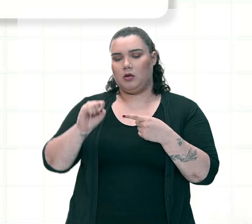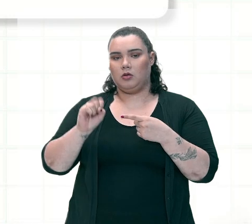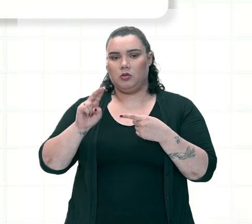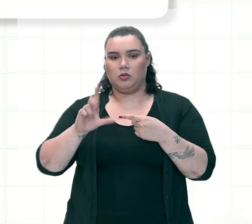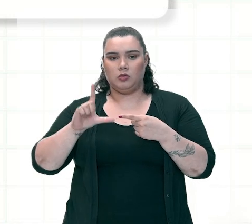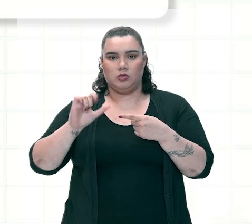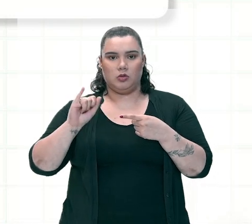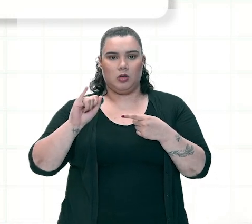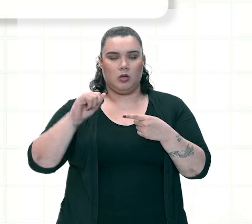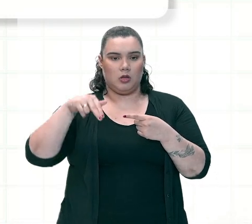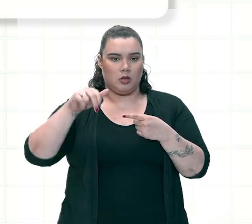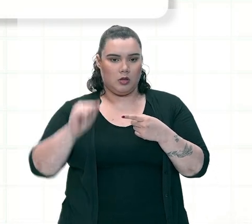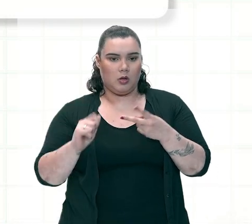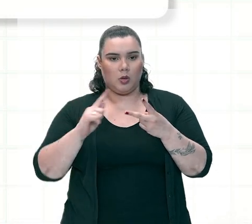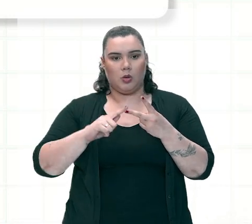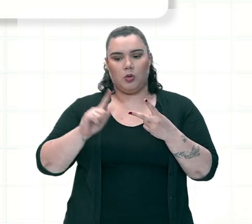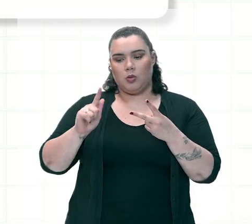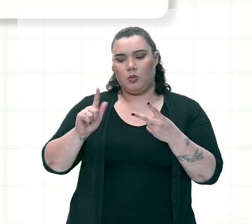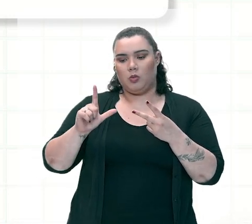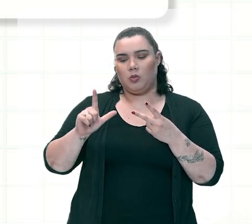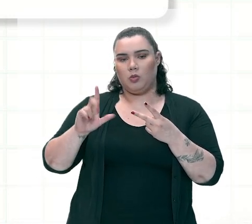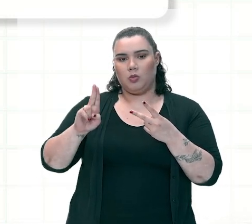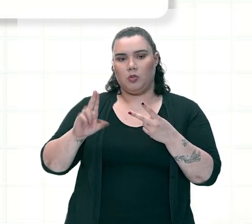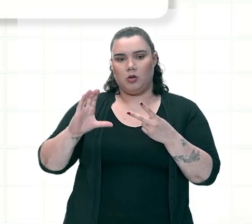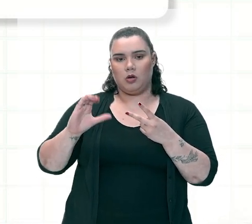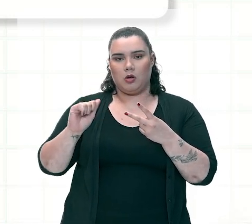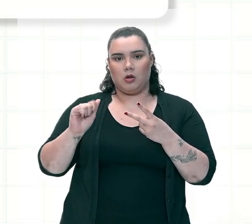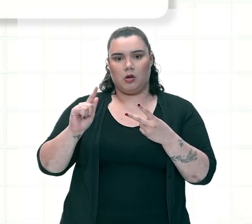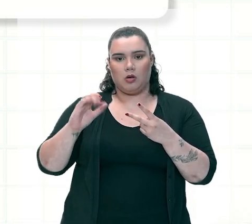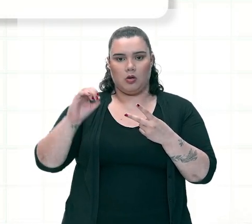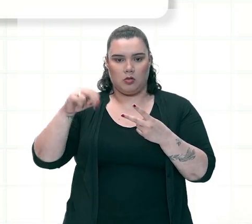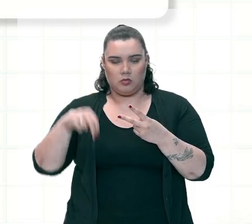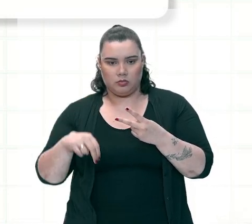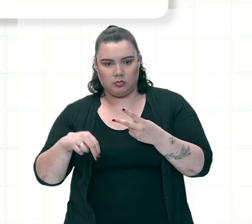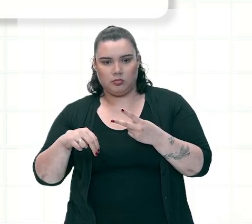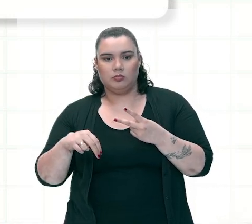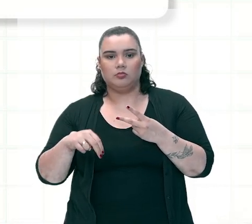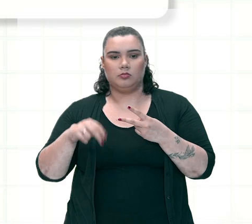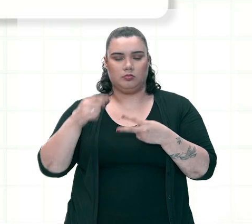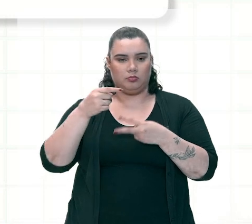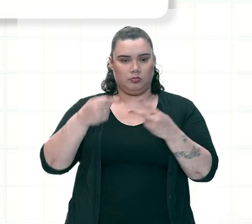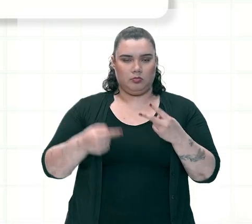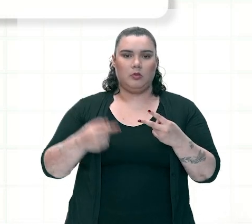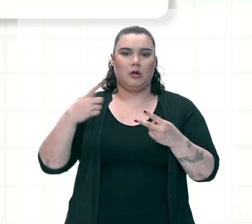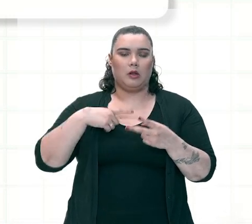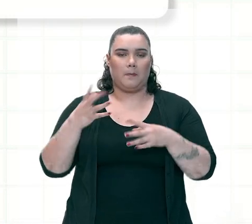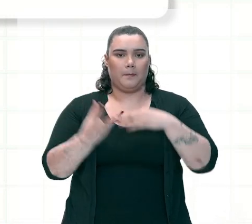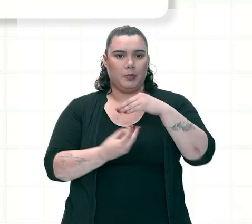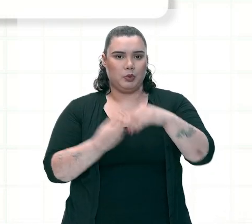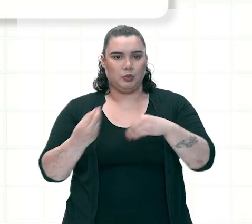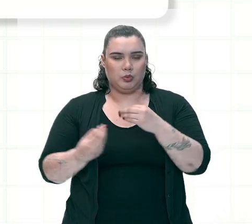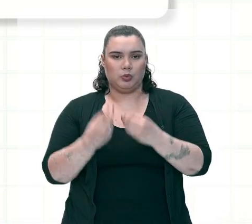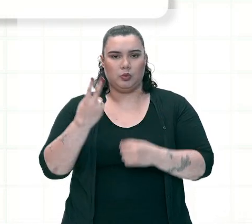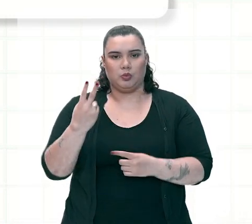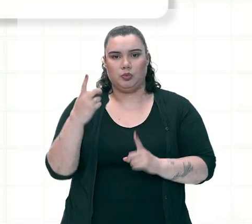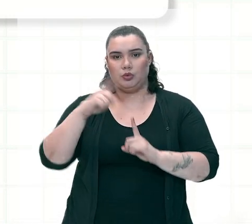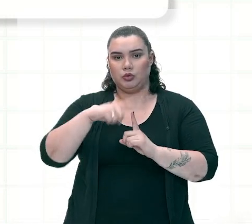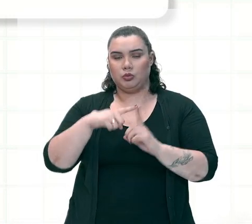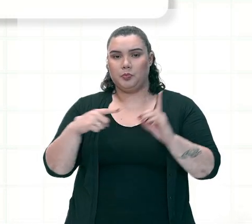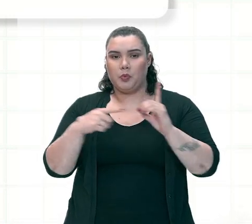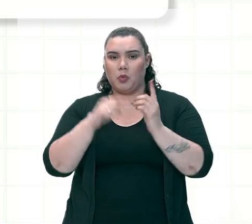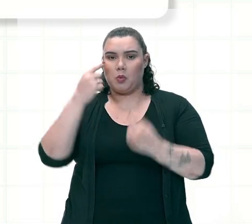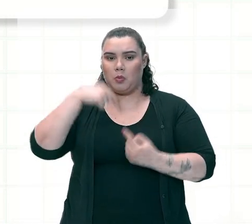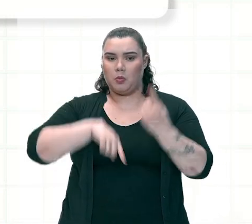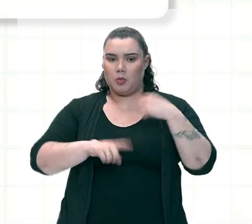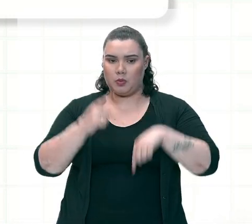insulina e o glucagon, né? Então, olha aí, tem a sua função exócrina e a sua função